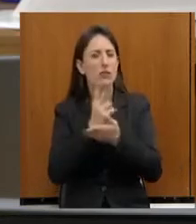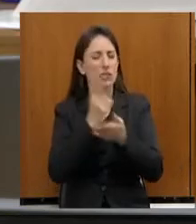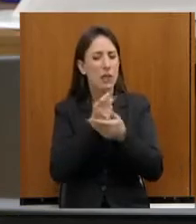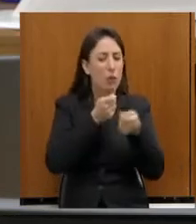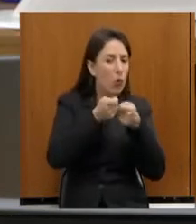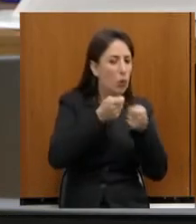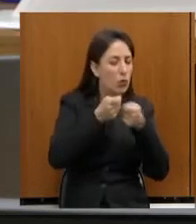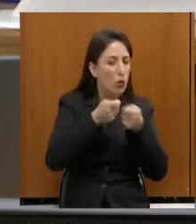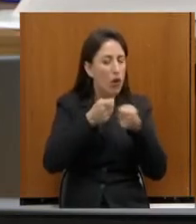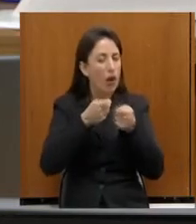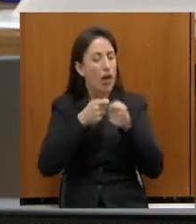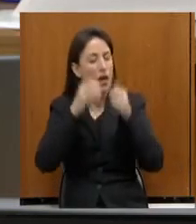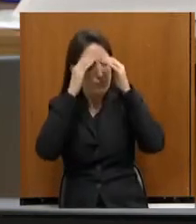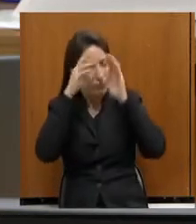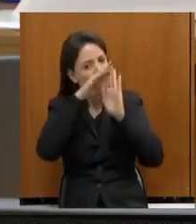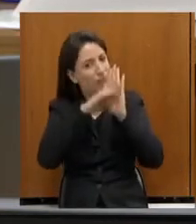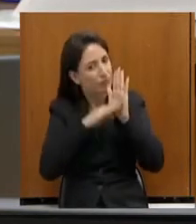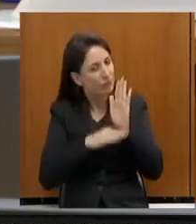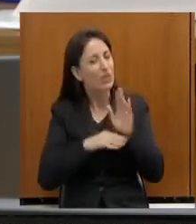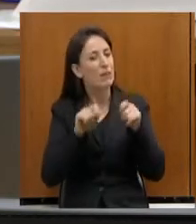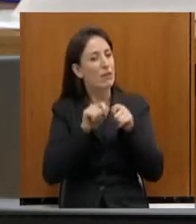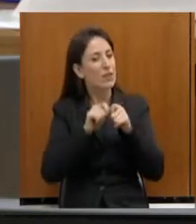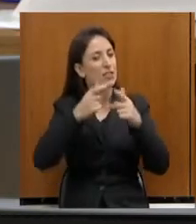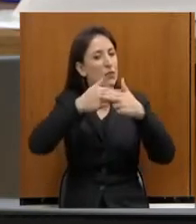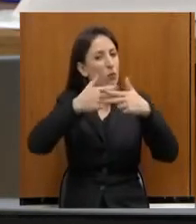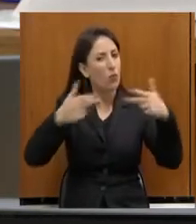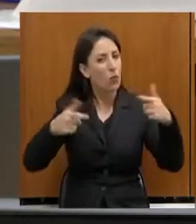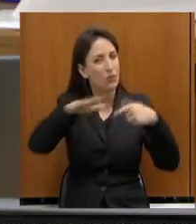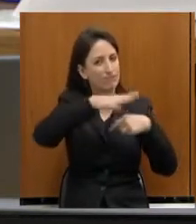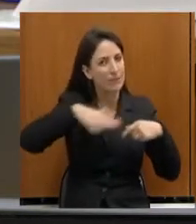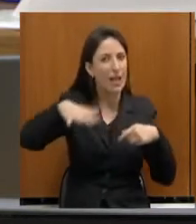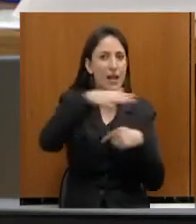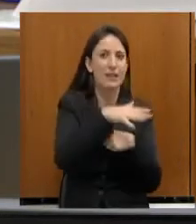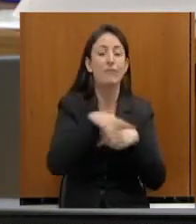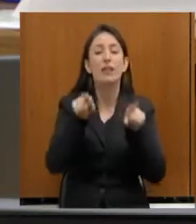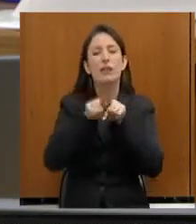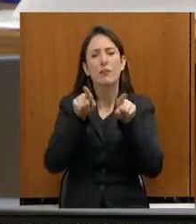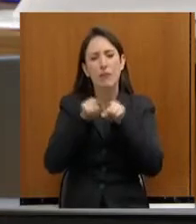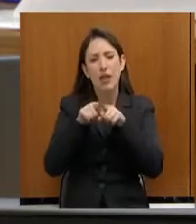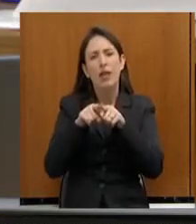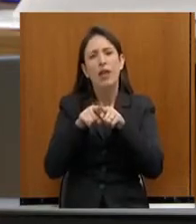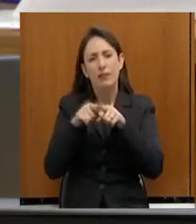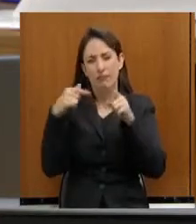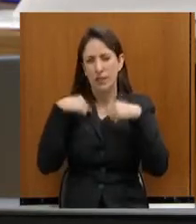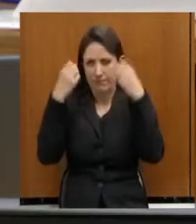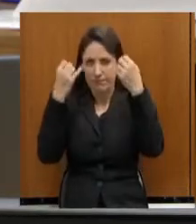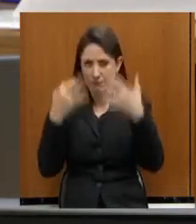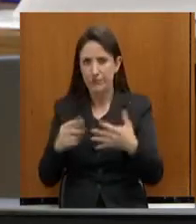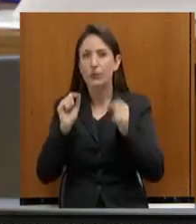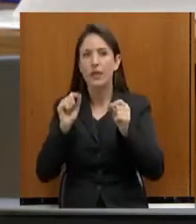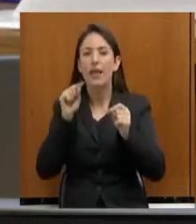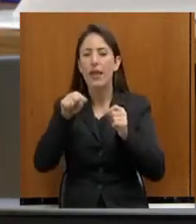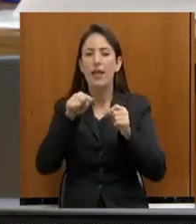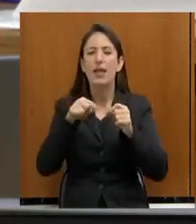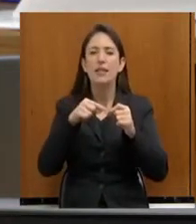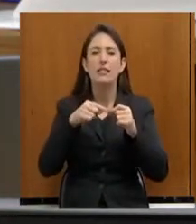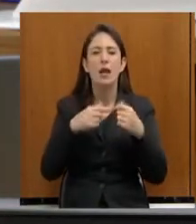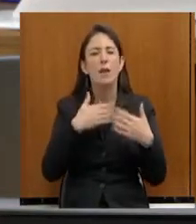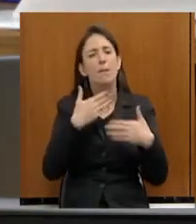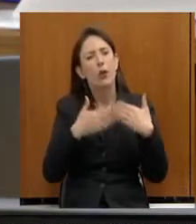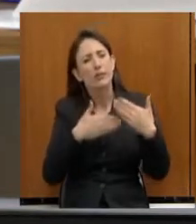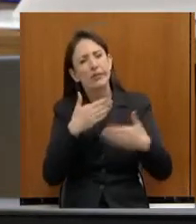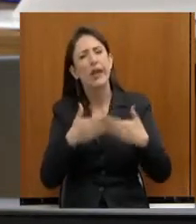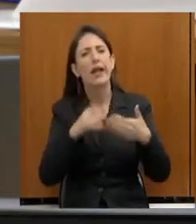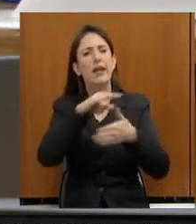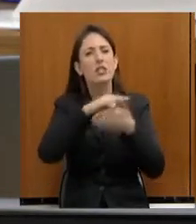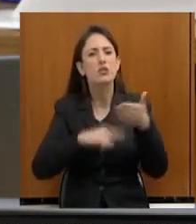operação desses Empreendimentos bom Deputado também dizer que aqueles o teste e licenciamento né